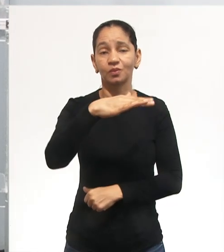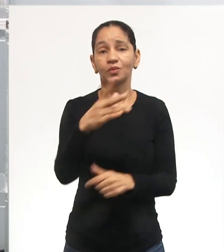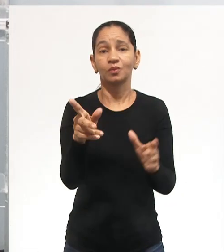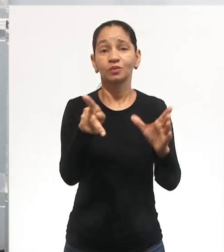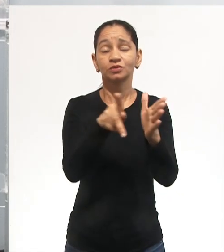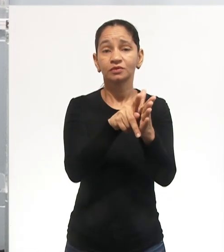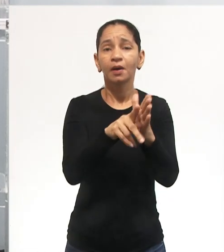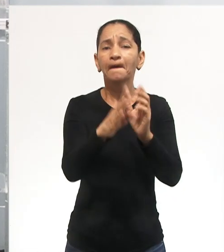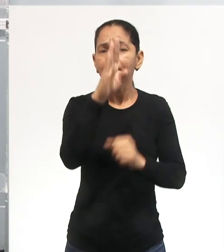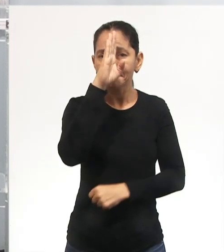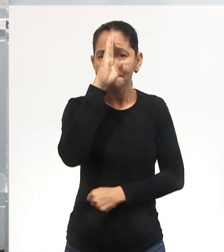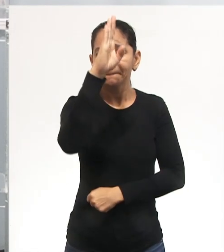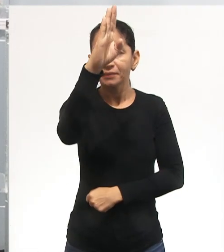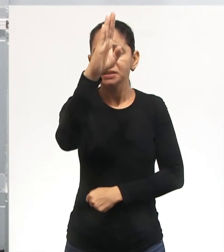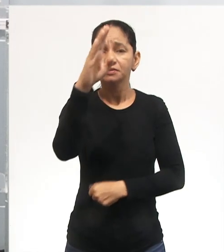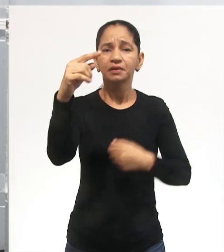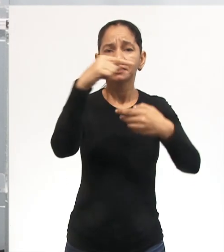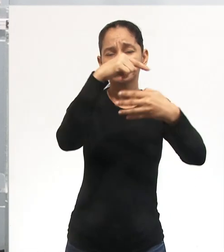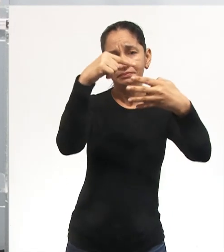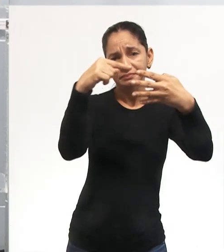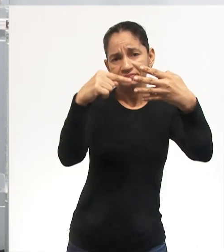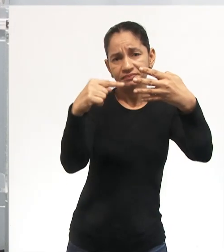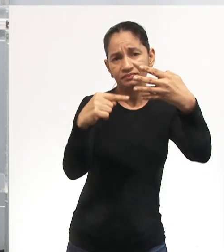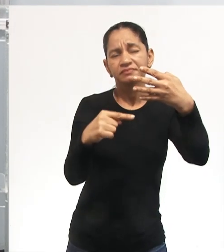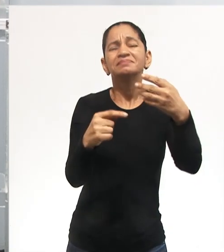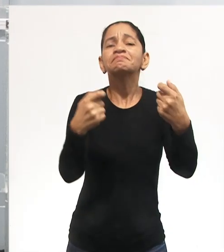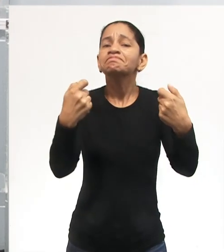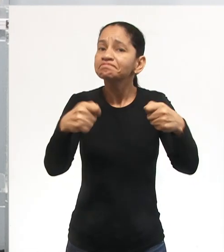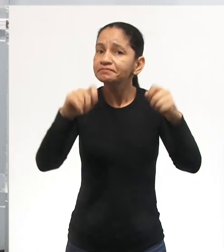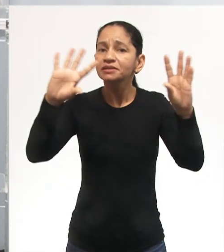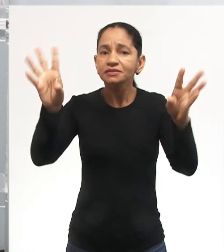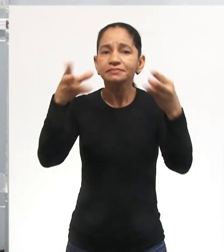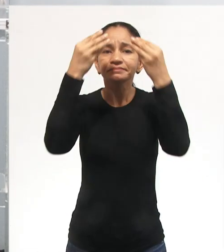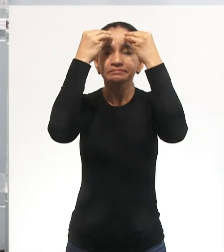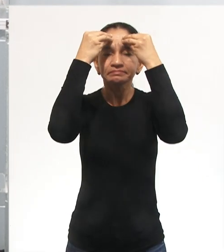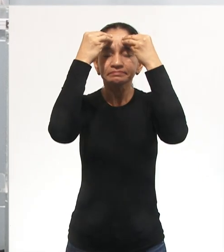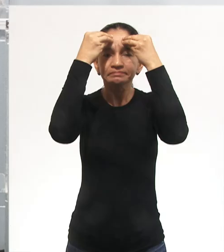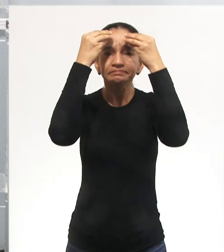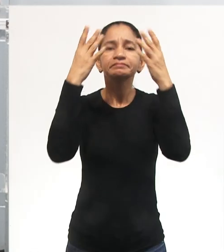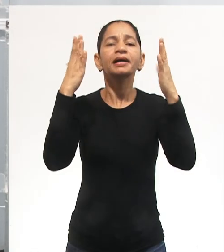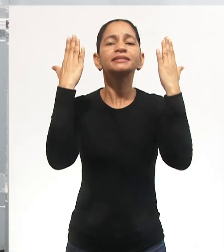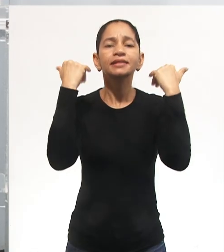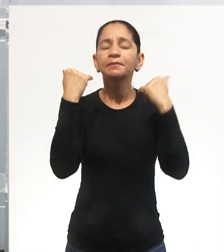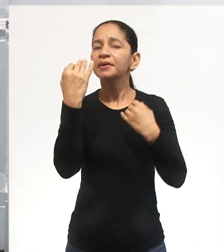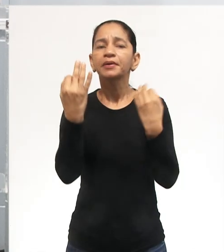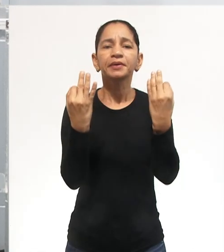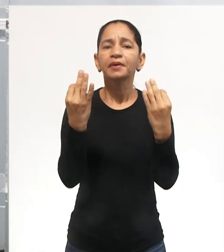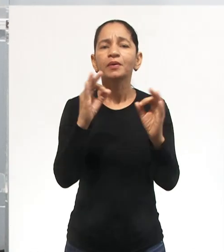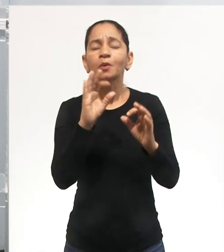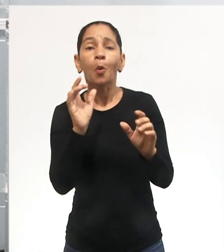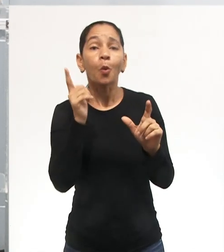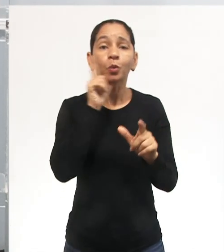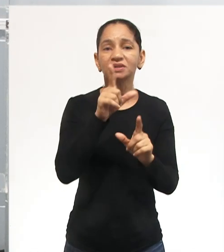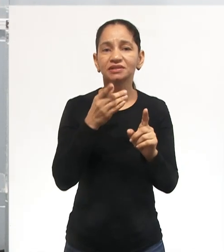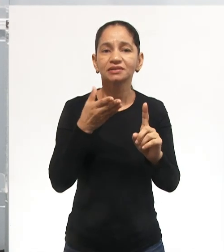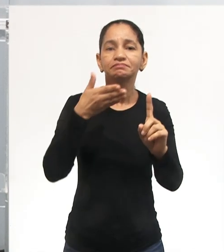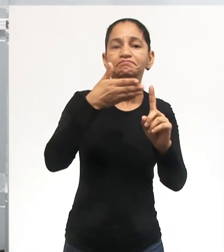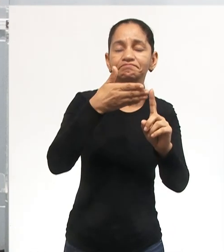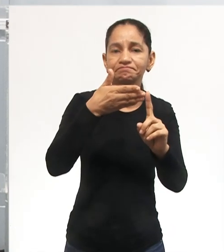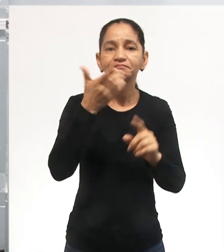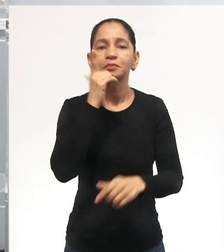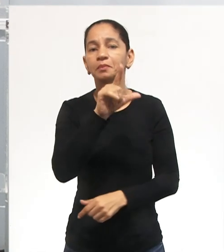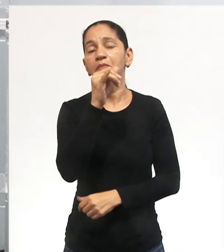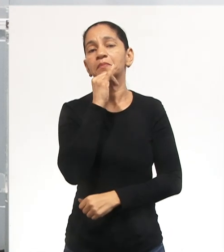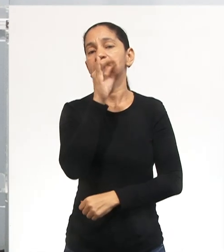seus principais elementos essenciais que precisam existir para que a gente considere